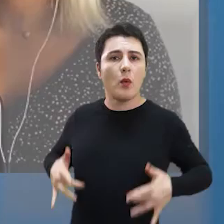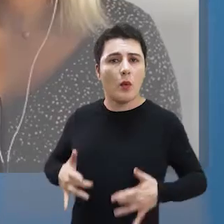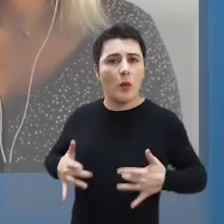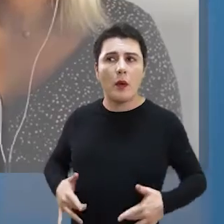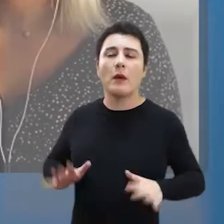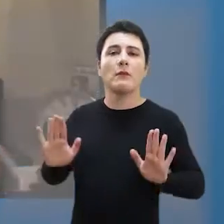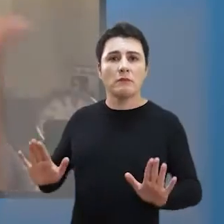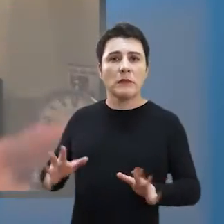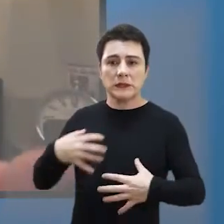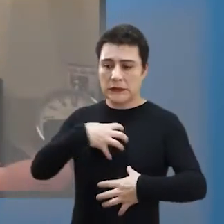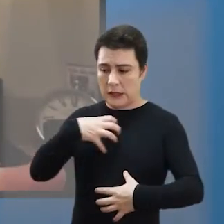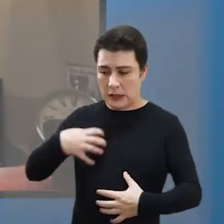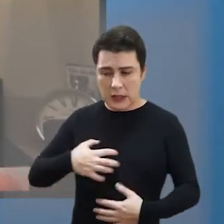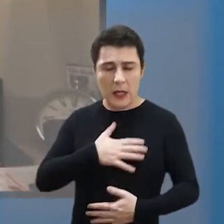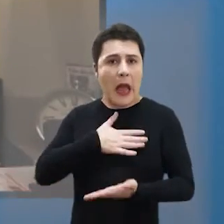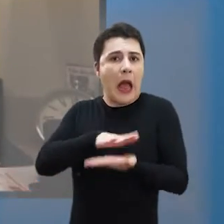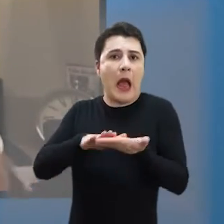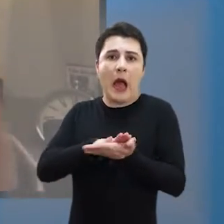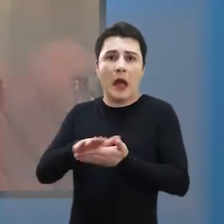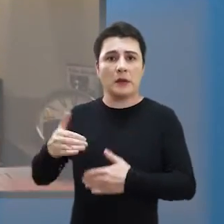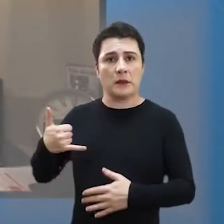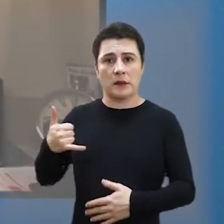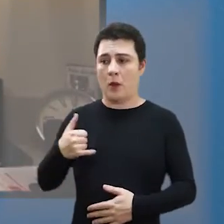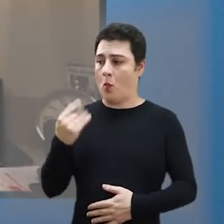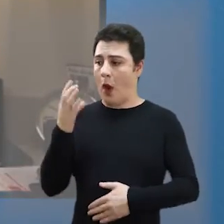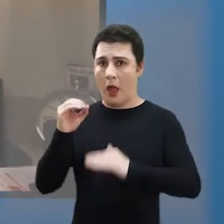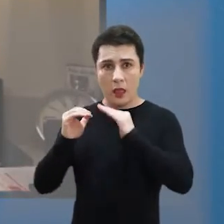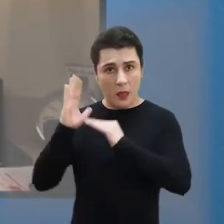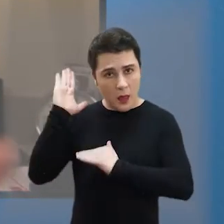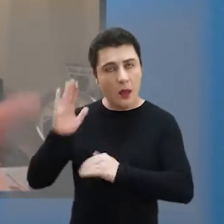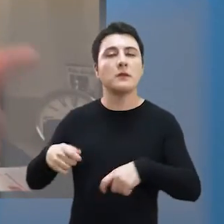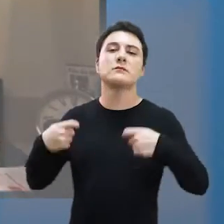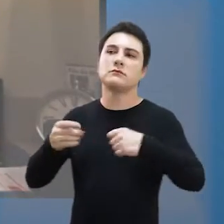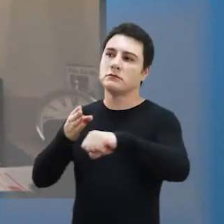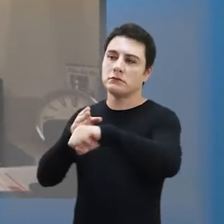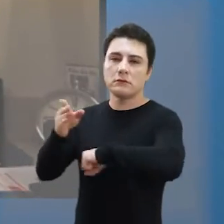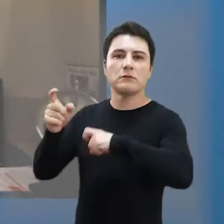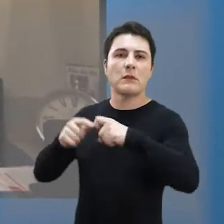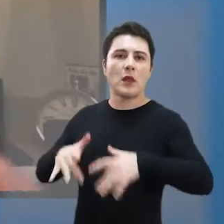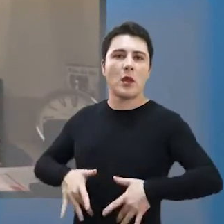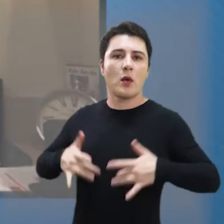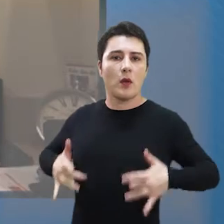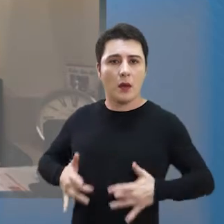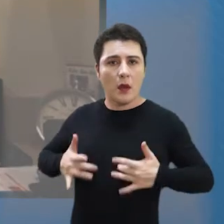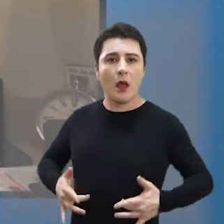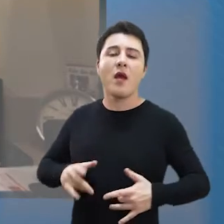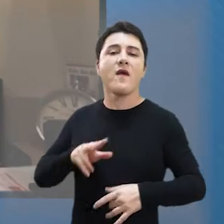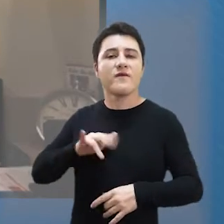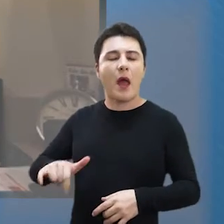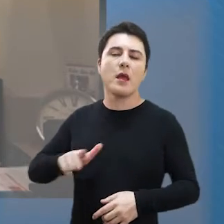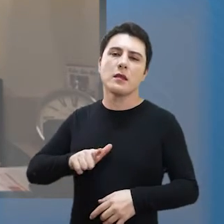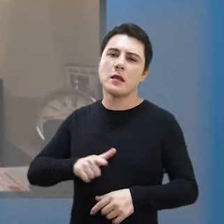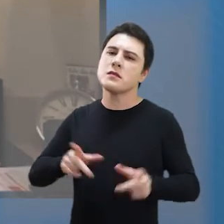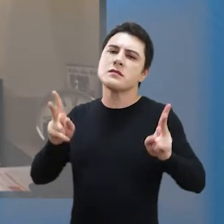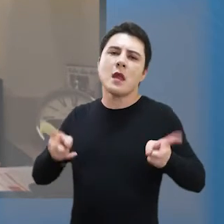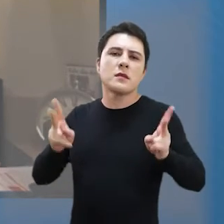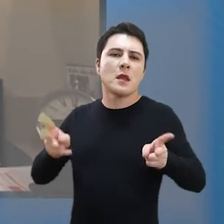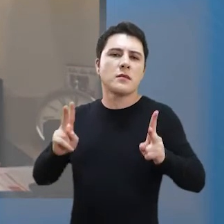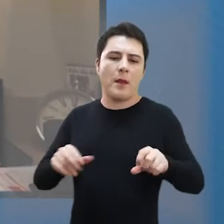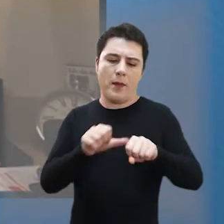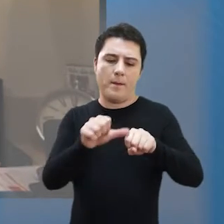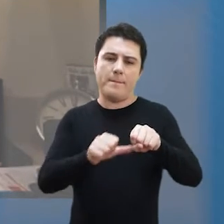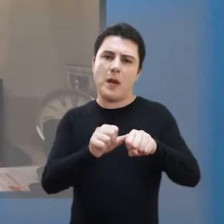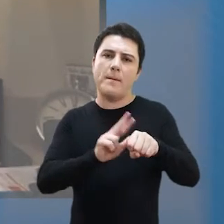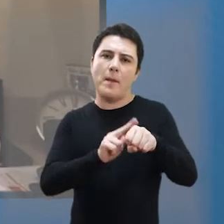ir ao urologista sem sintomas. Então, passou dos 40 anos de idade, ele tem que procurar o urologista para fazer esse exame de rotina